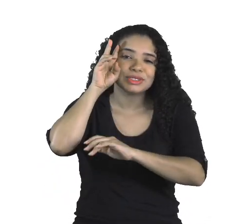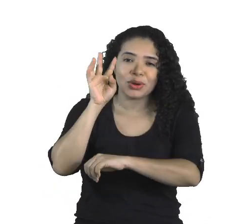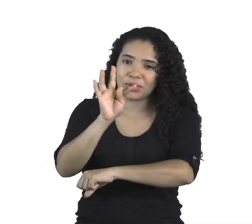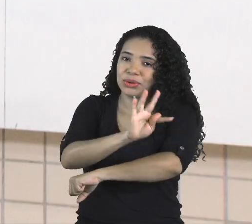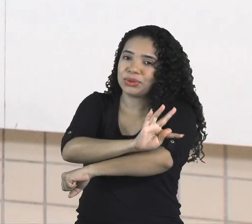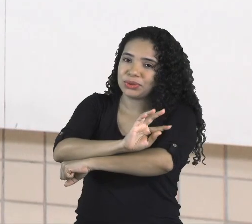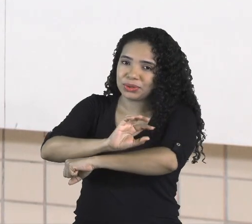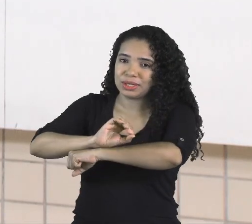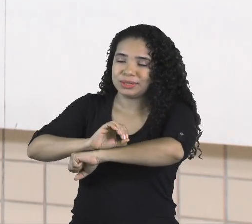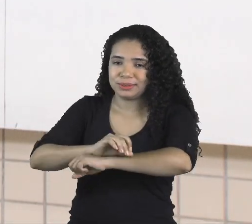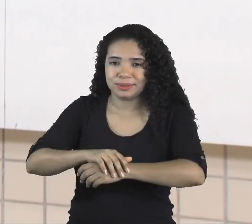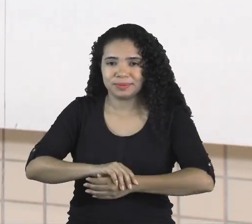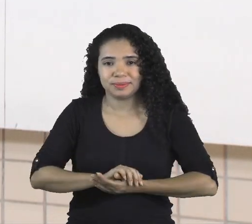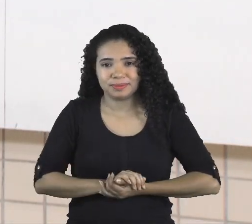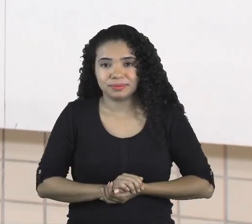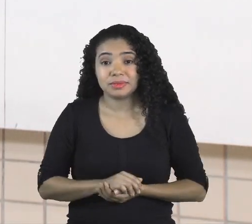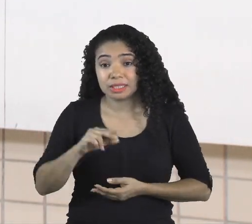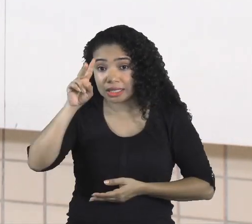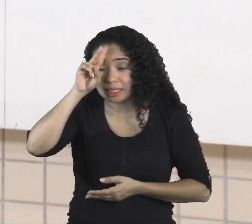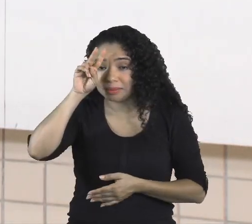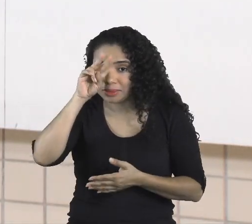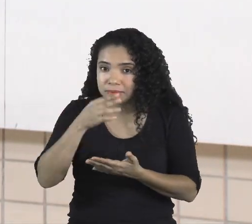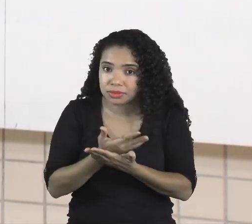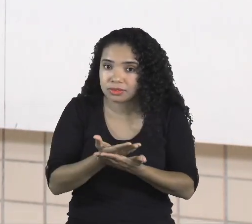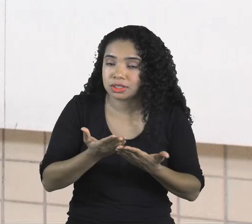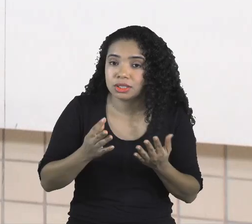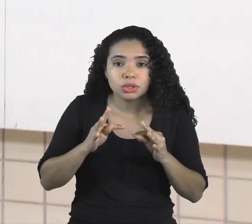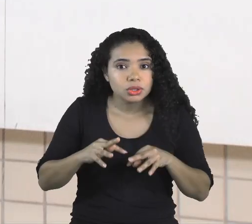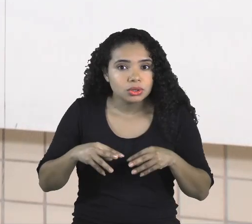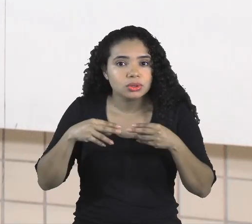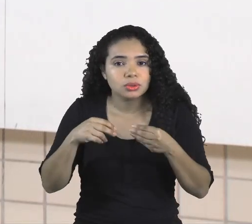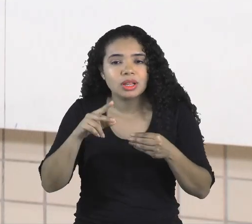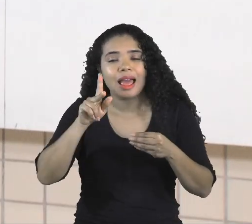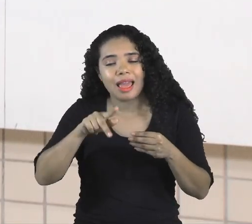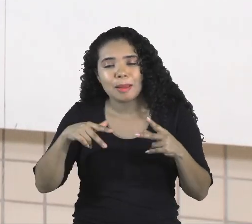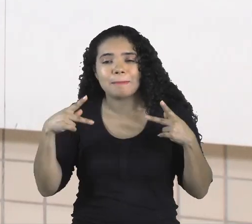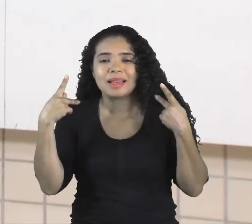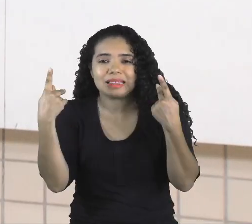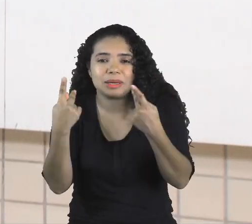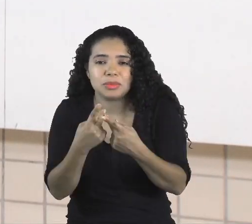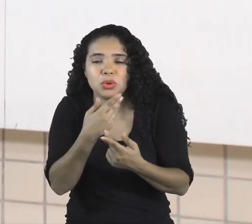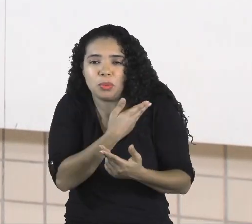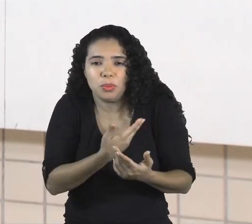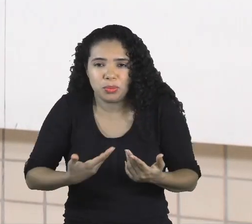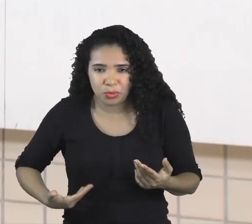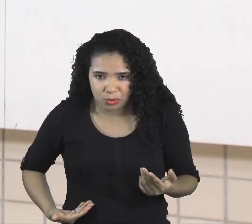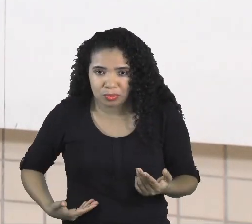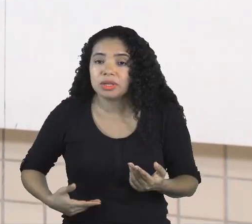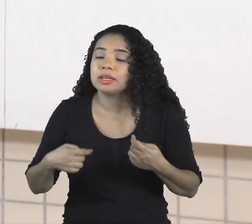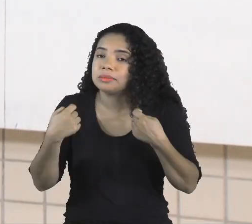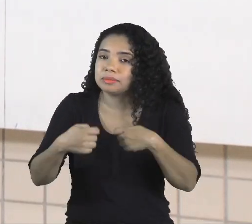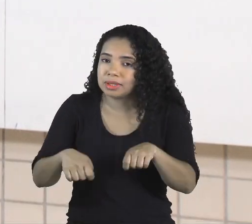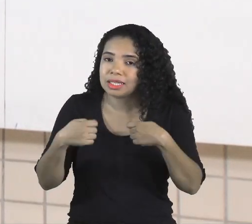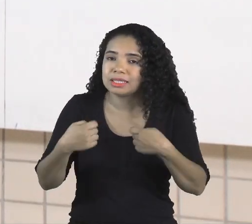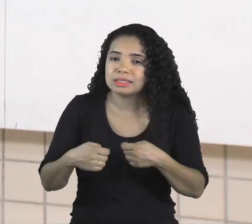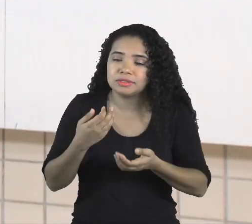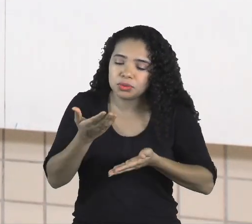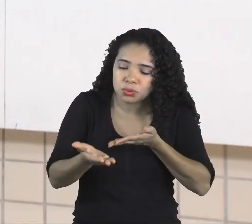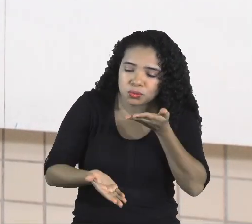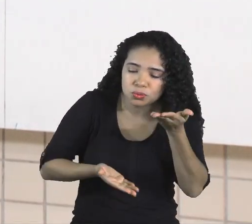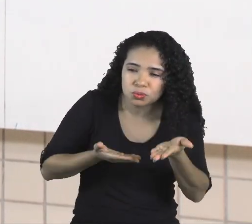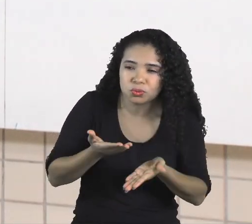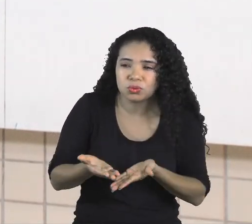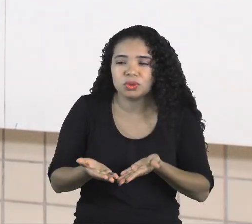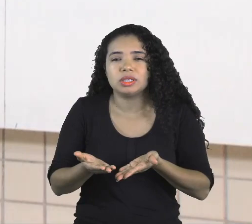Tocantins. Relembrando para você que tudo isso é patrimônio público, que precisa ser preservado,